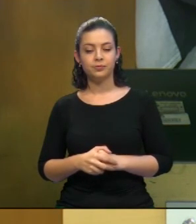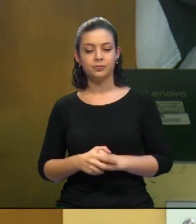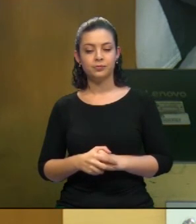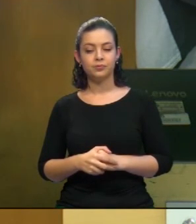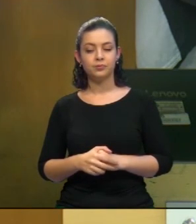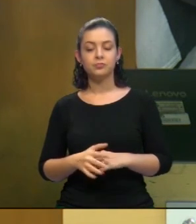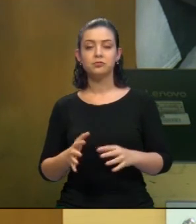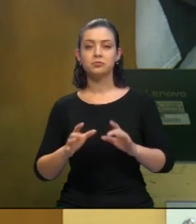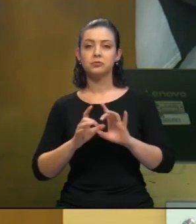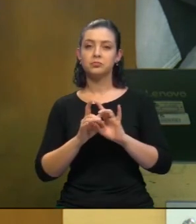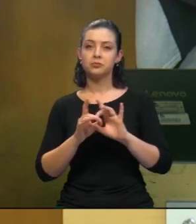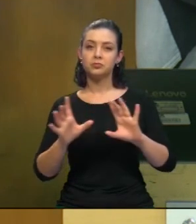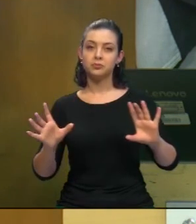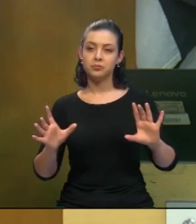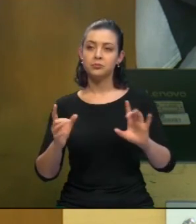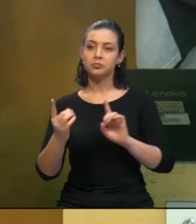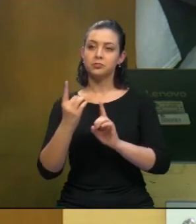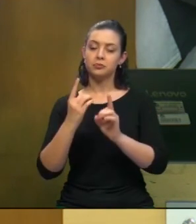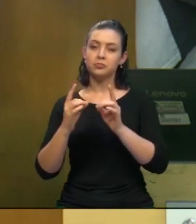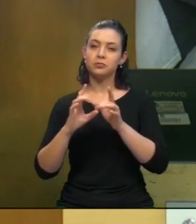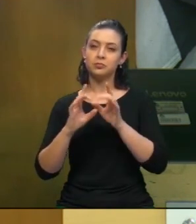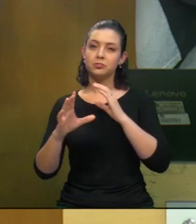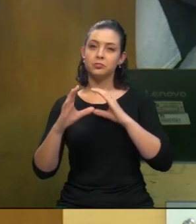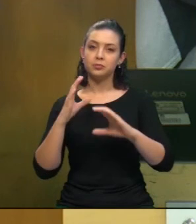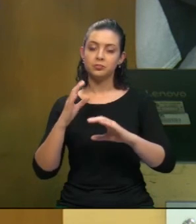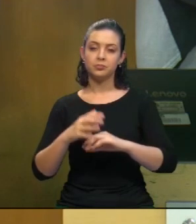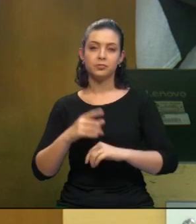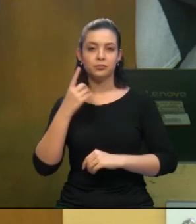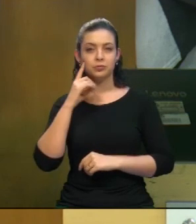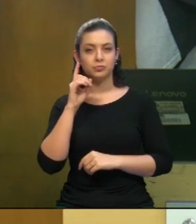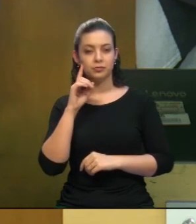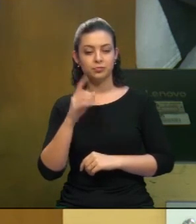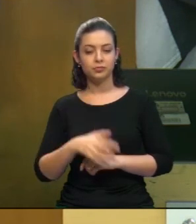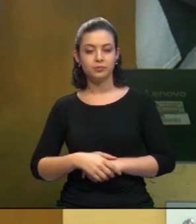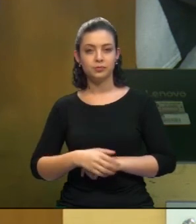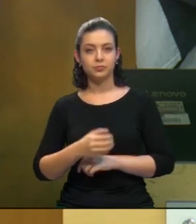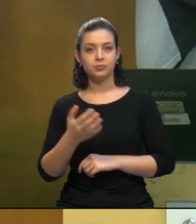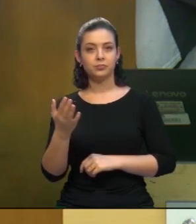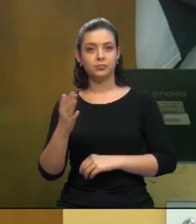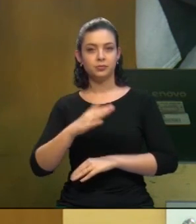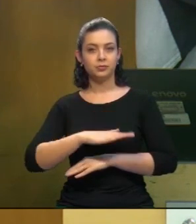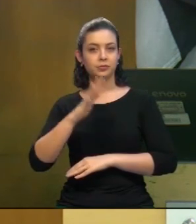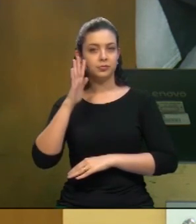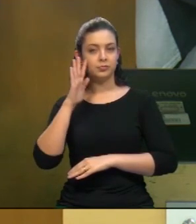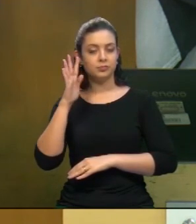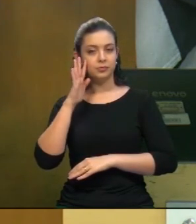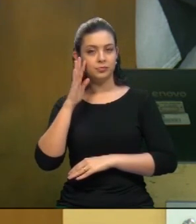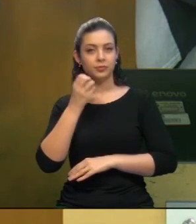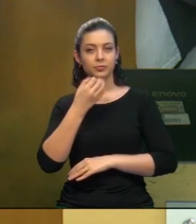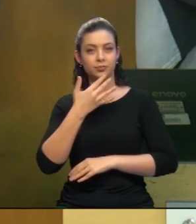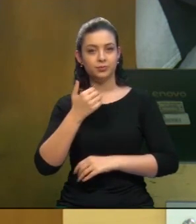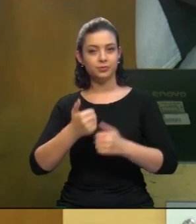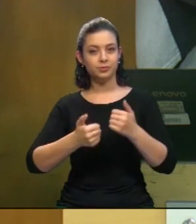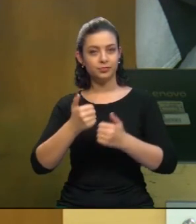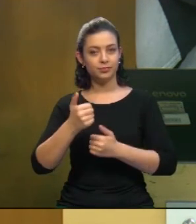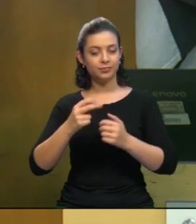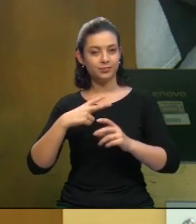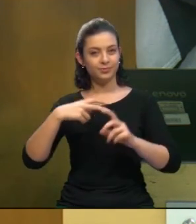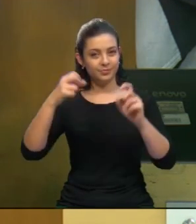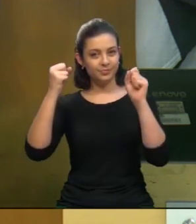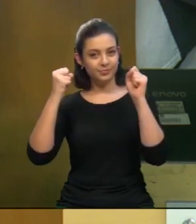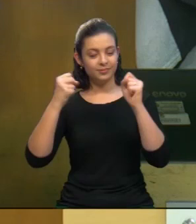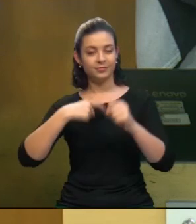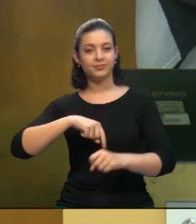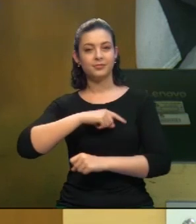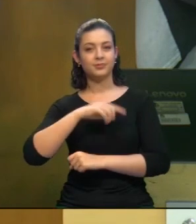fora isso estaremos à disposição no nosso gabinete dia a dia uma ótima quarta feira bom jogo a todos vitória para nós somos brasileiros